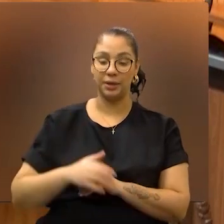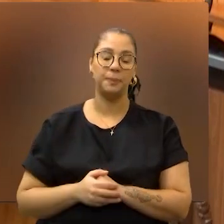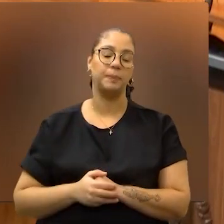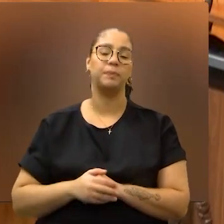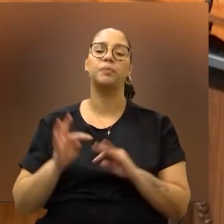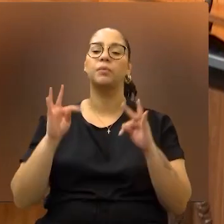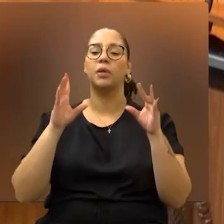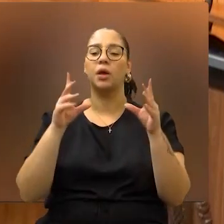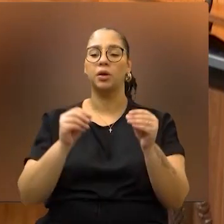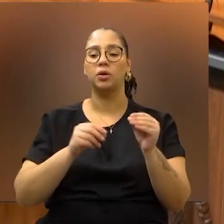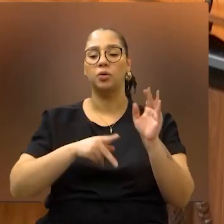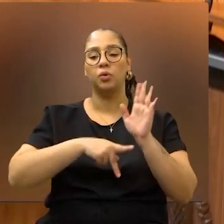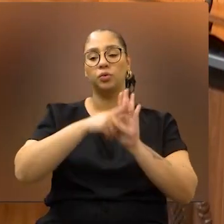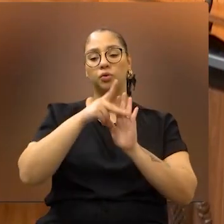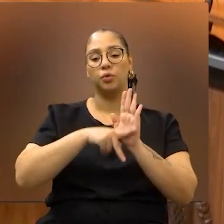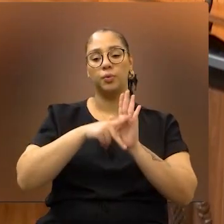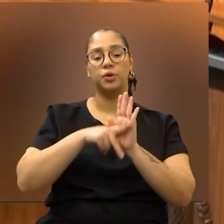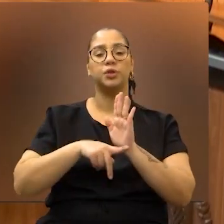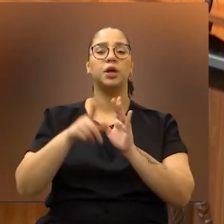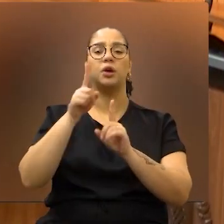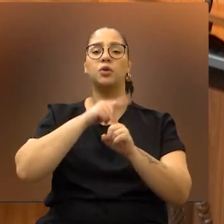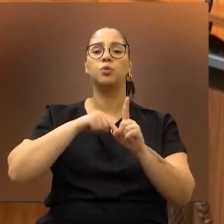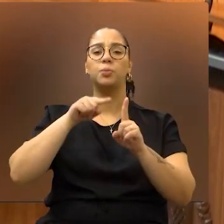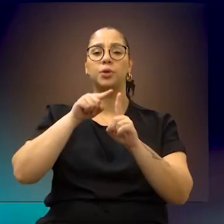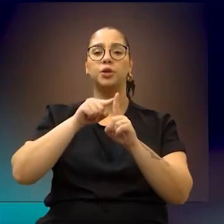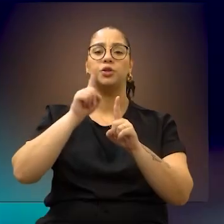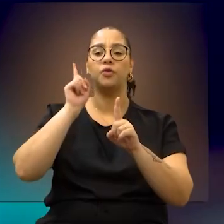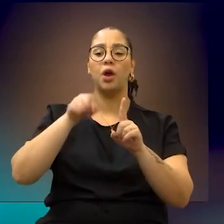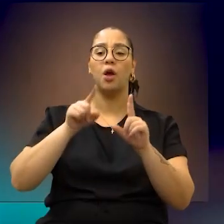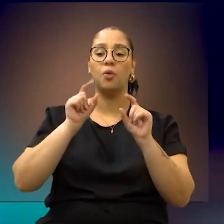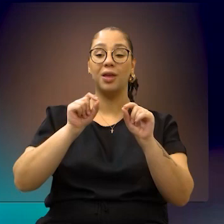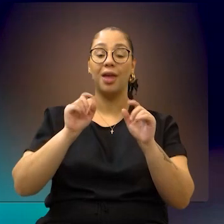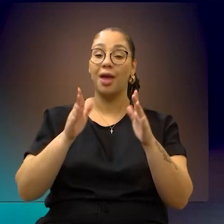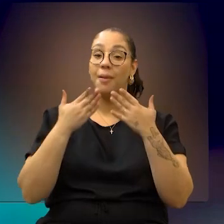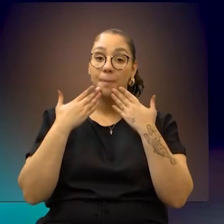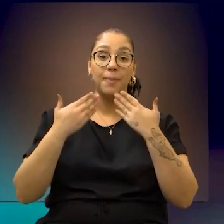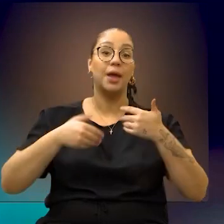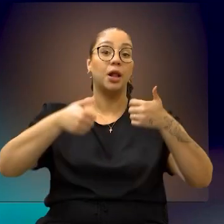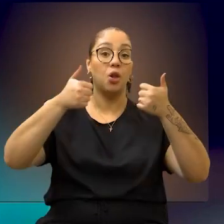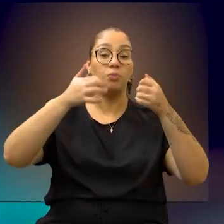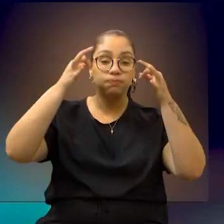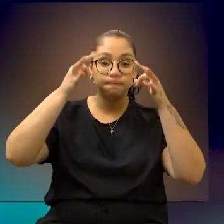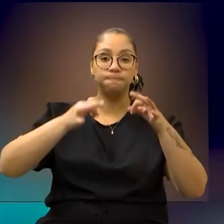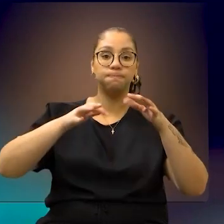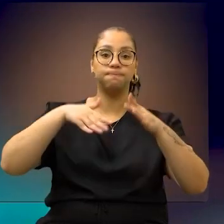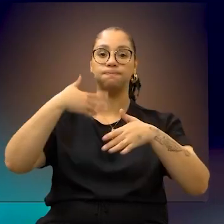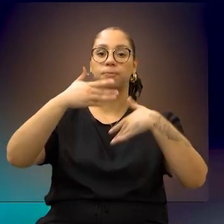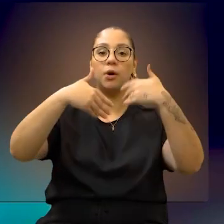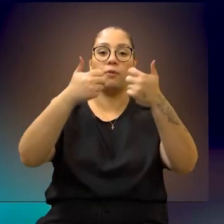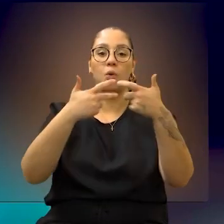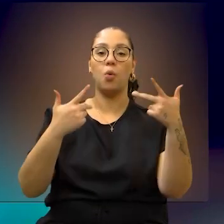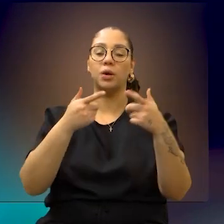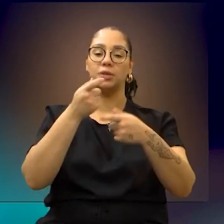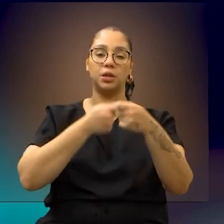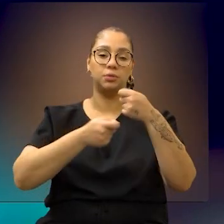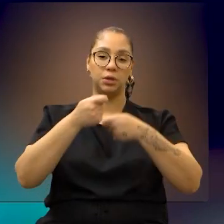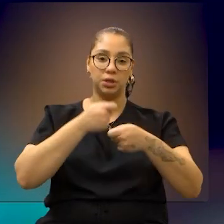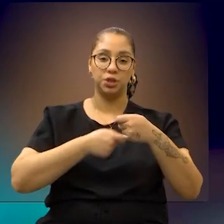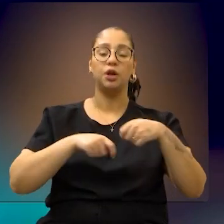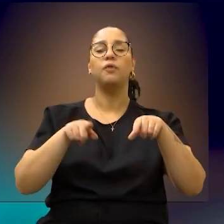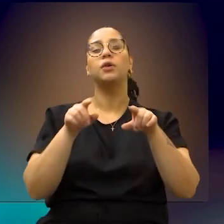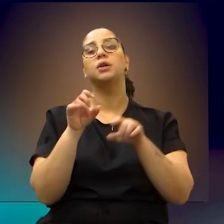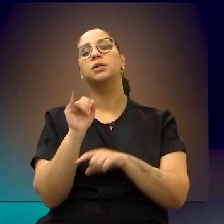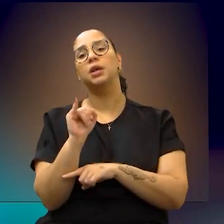projeto de lei, ele visa, de fato, dar mais eficiência e eficácia a todos os atos